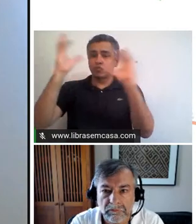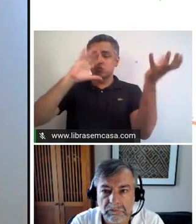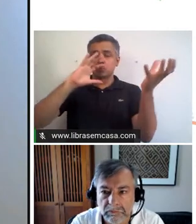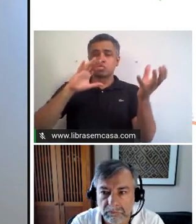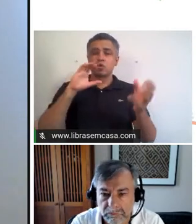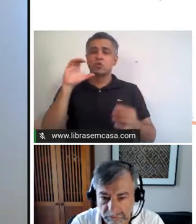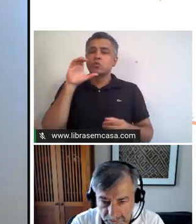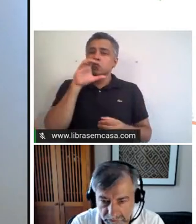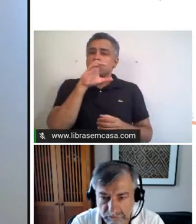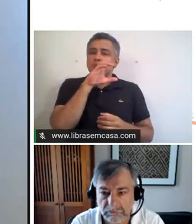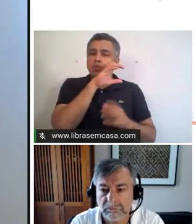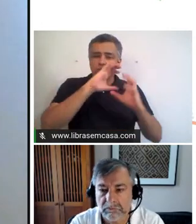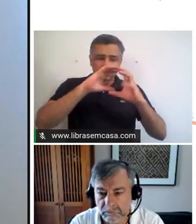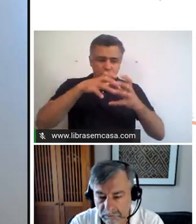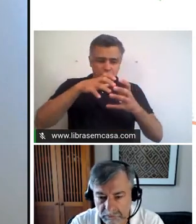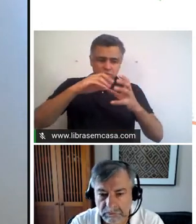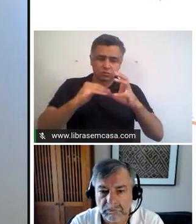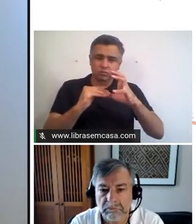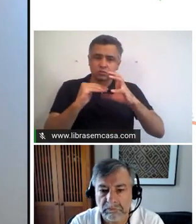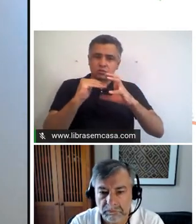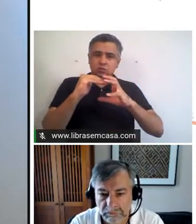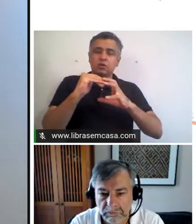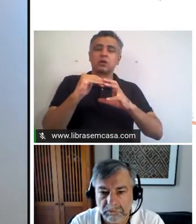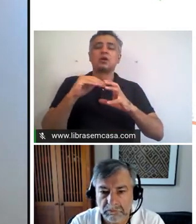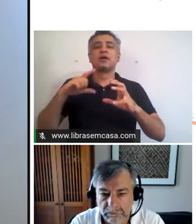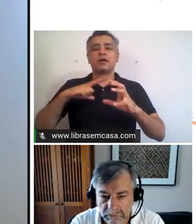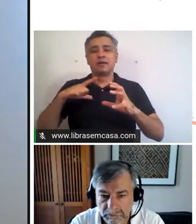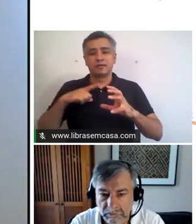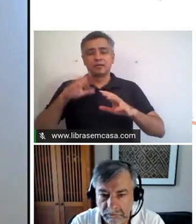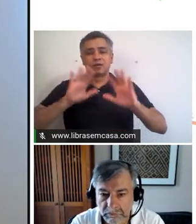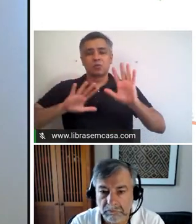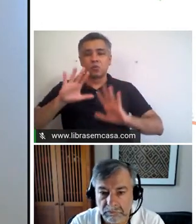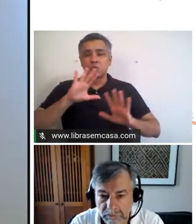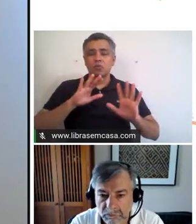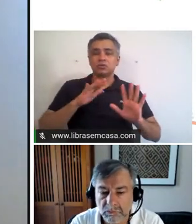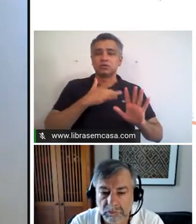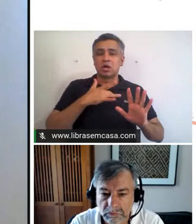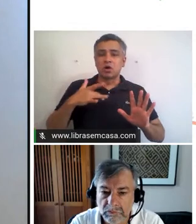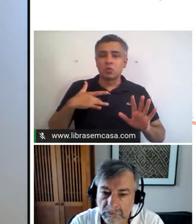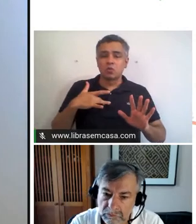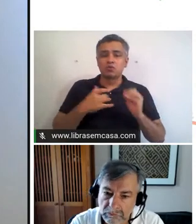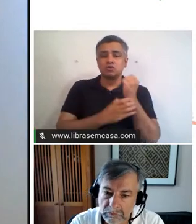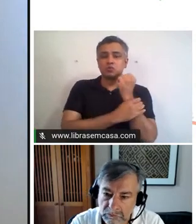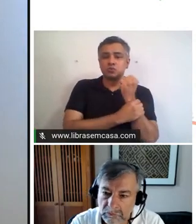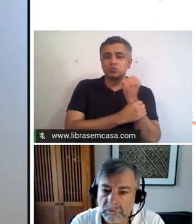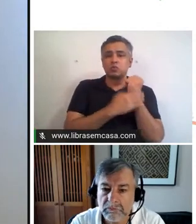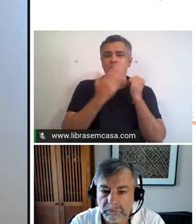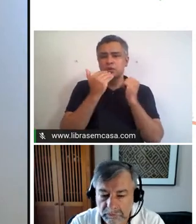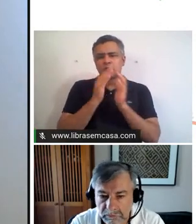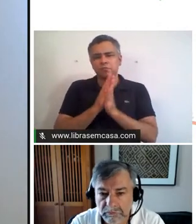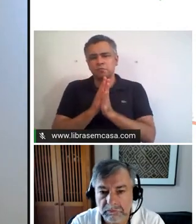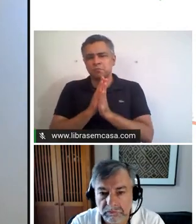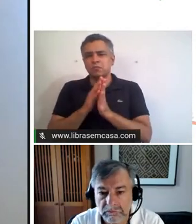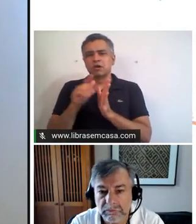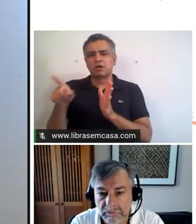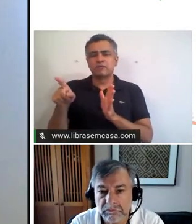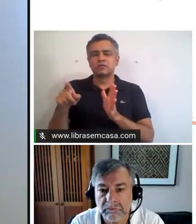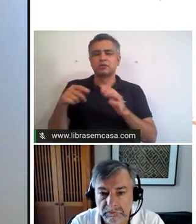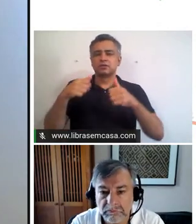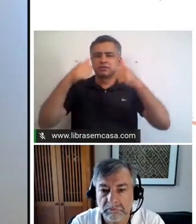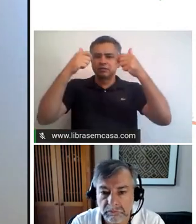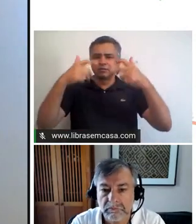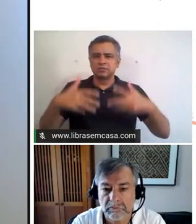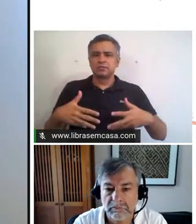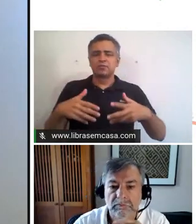sobre a saúde, incluindo insegurança alimentar. E eu queria, então, que o Paulo agora comentasse um pouco sobre o peso do sistema